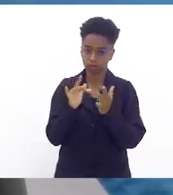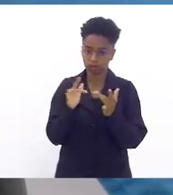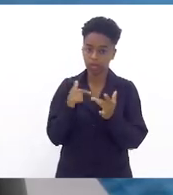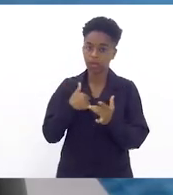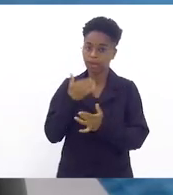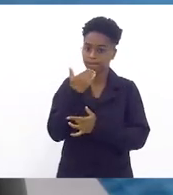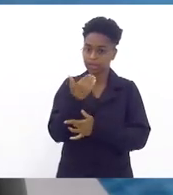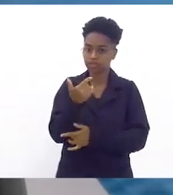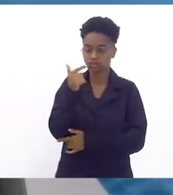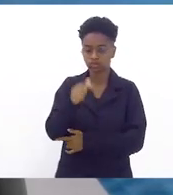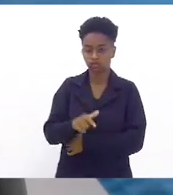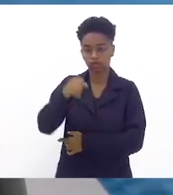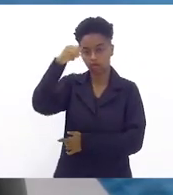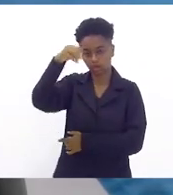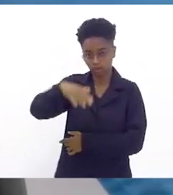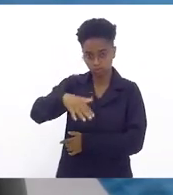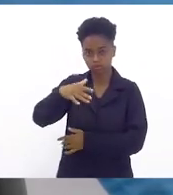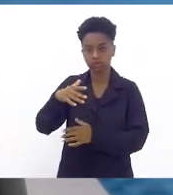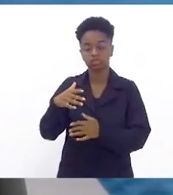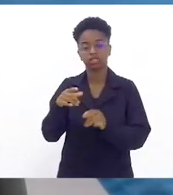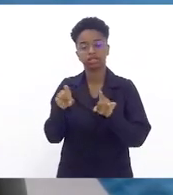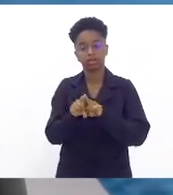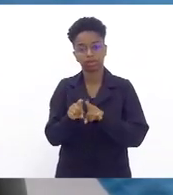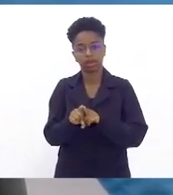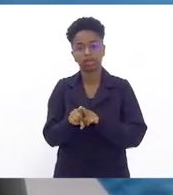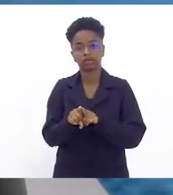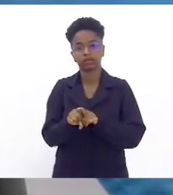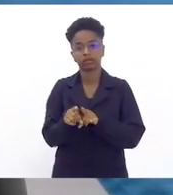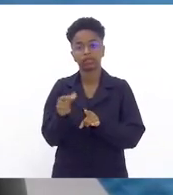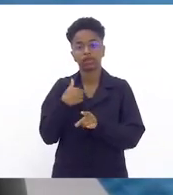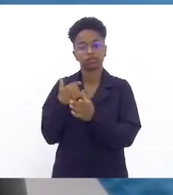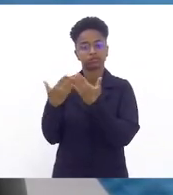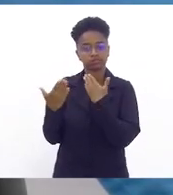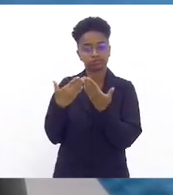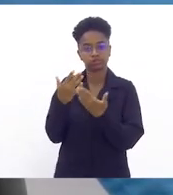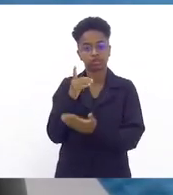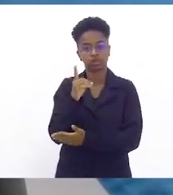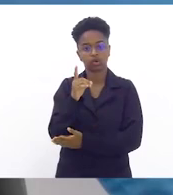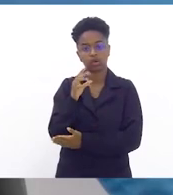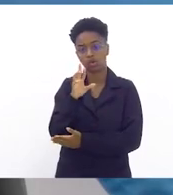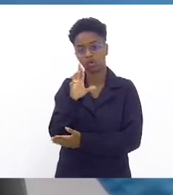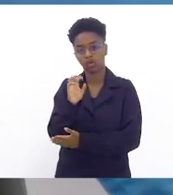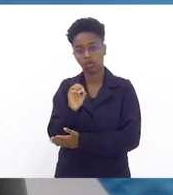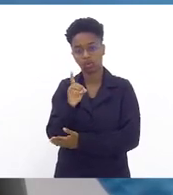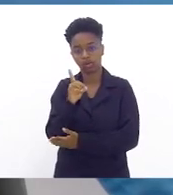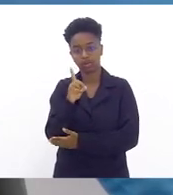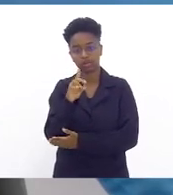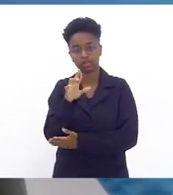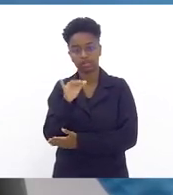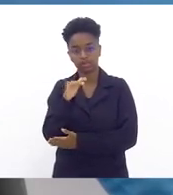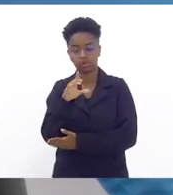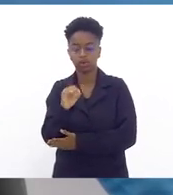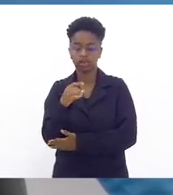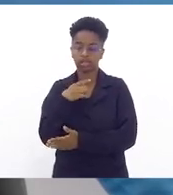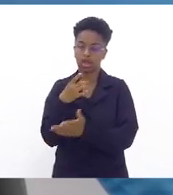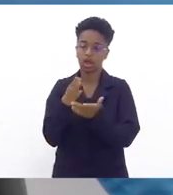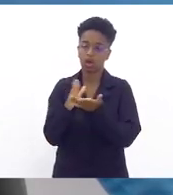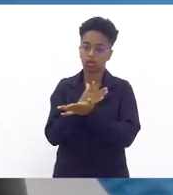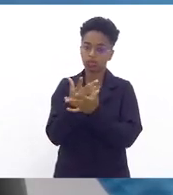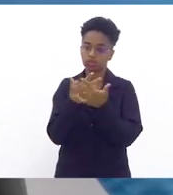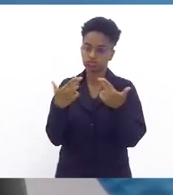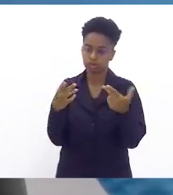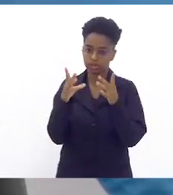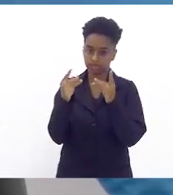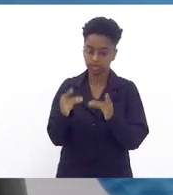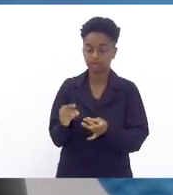religar a luz e aí isso daí eu vou bater nessa bola com Rodrigo porque tem alguns detalhes que a gente precisa fazer lá e quais são